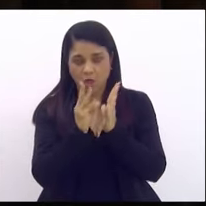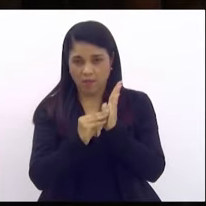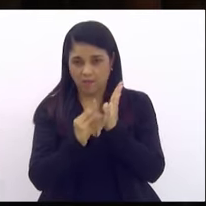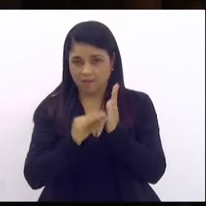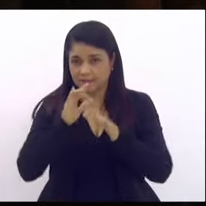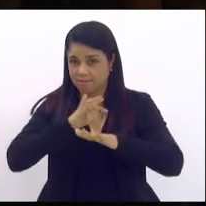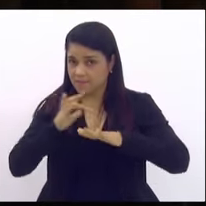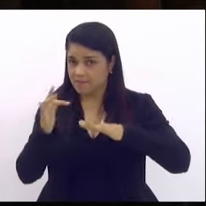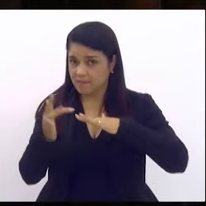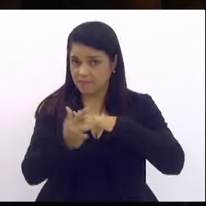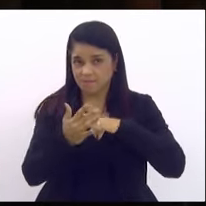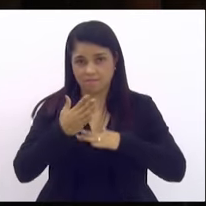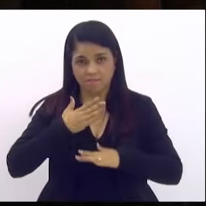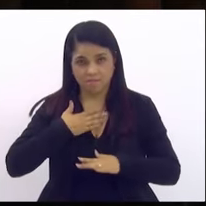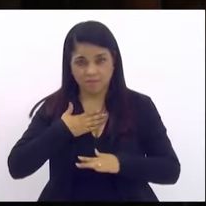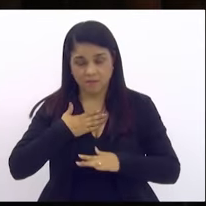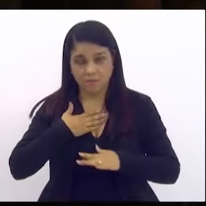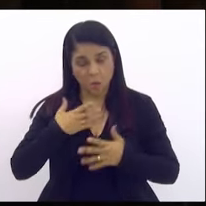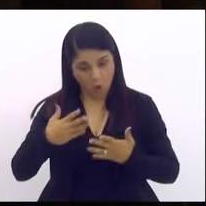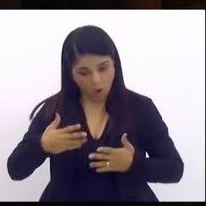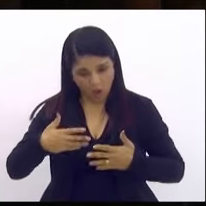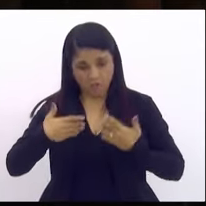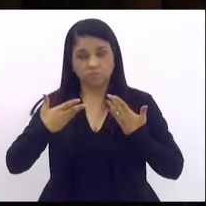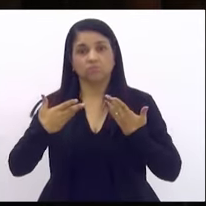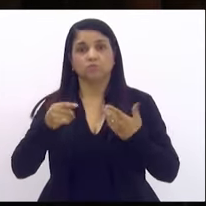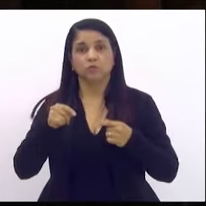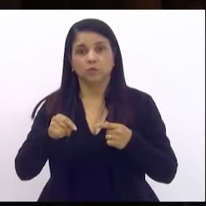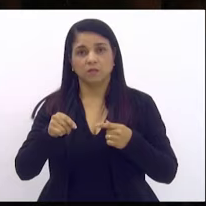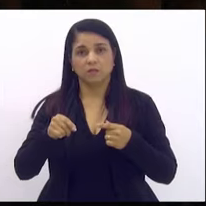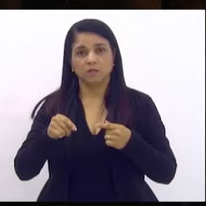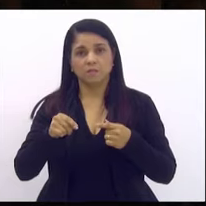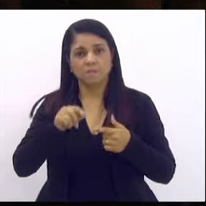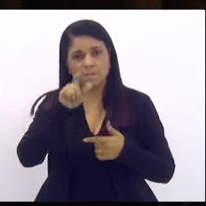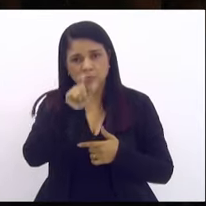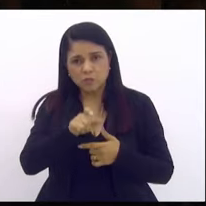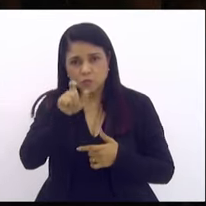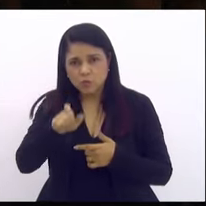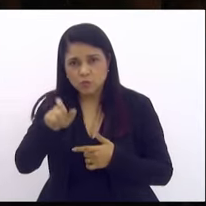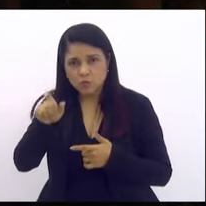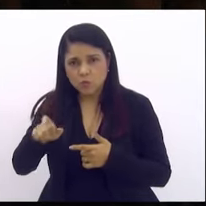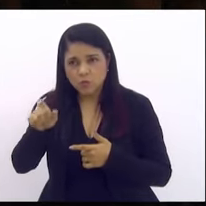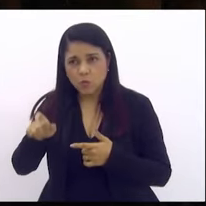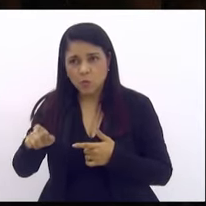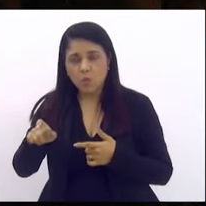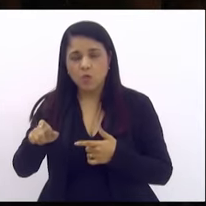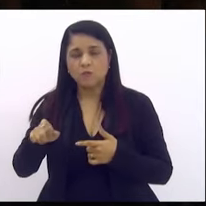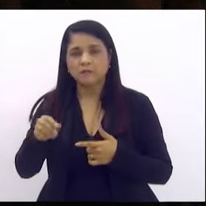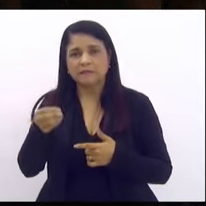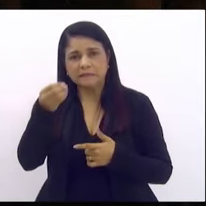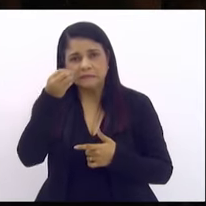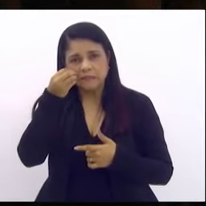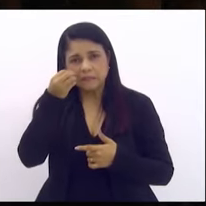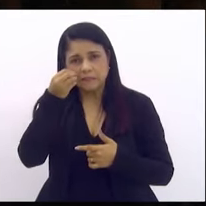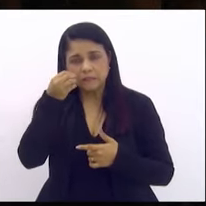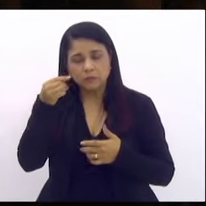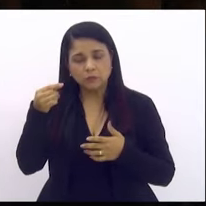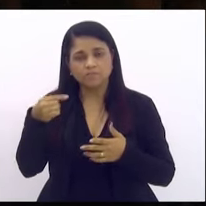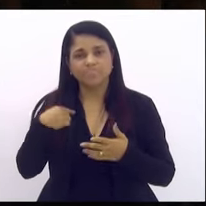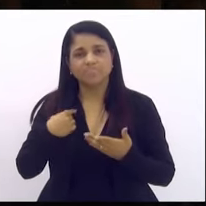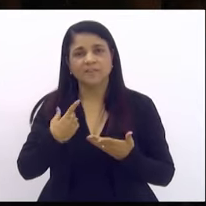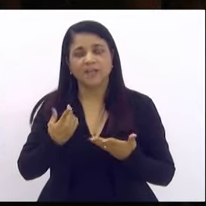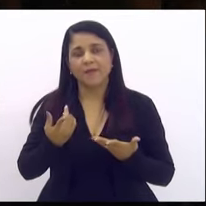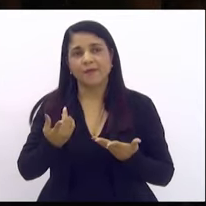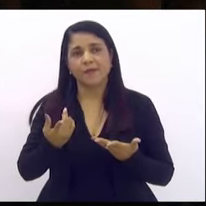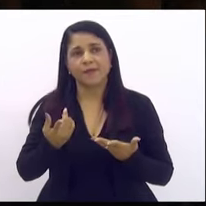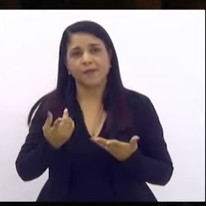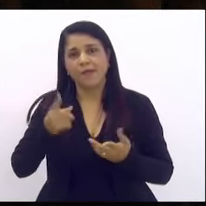e tamanho foi o meu assombro quando tive várias pessoas tentando desqualificar a denúncia feita e